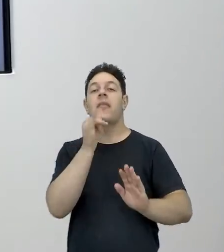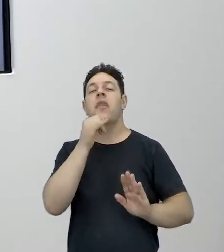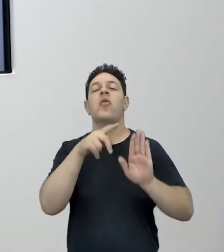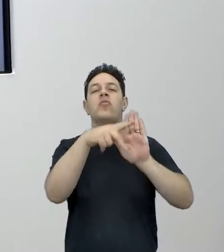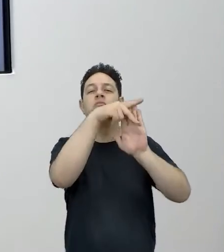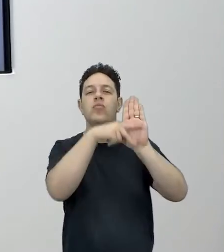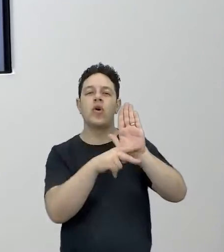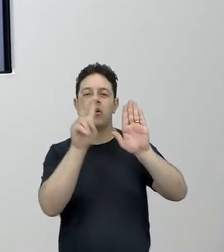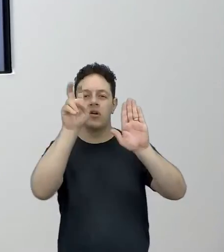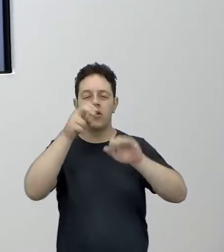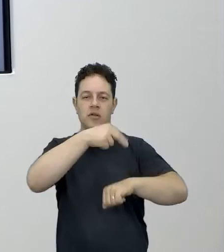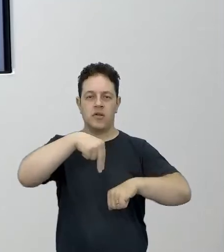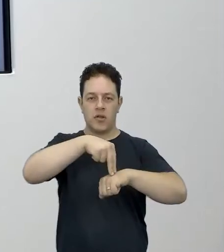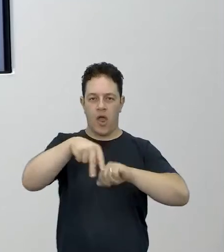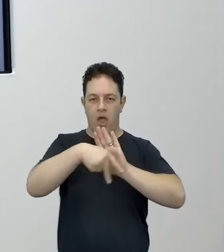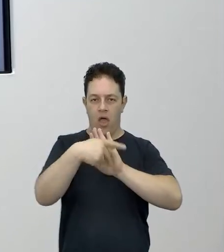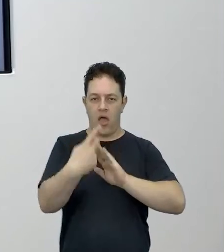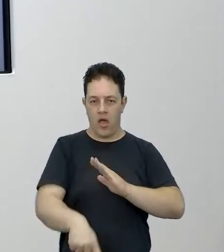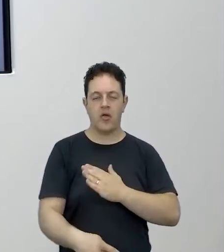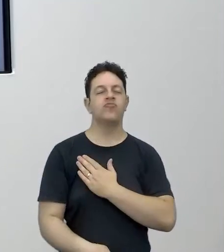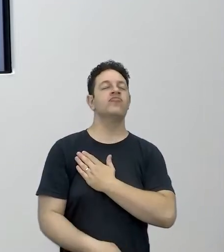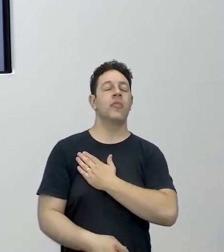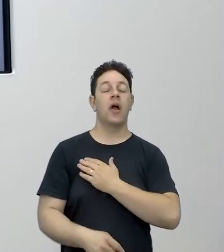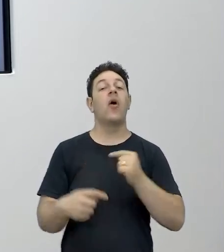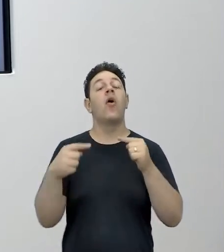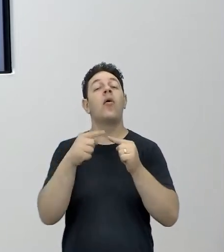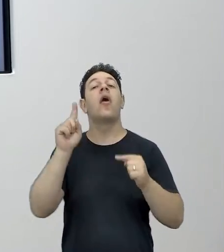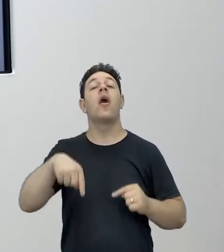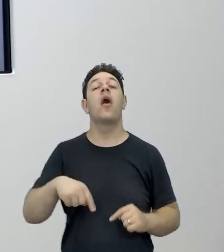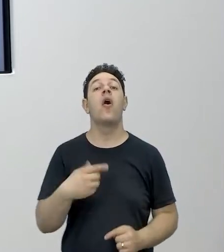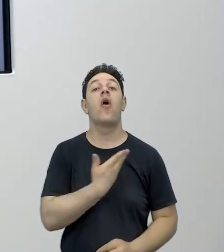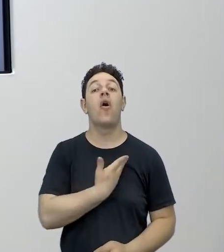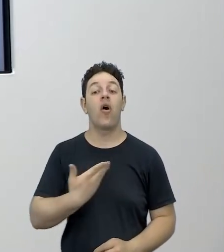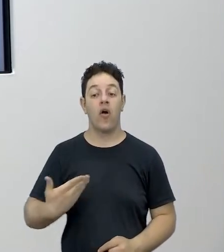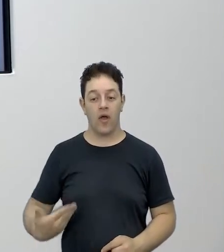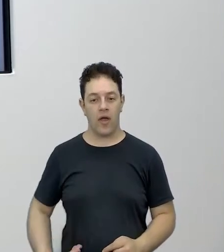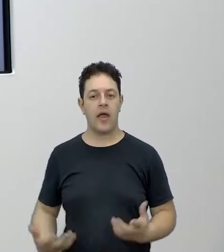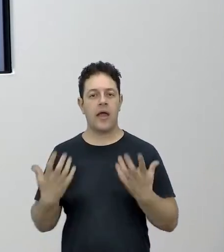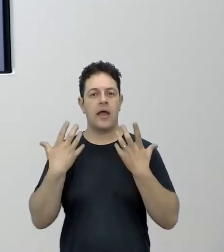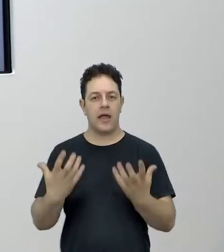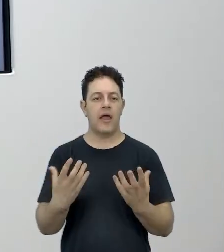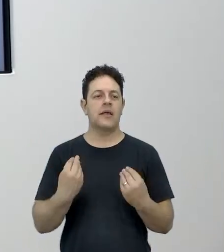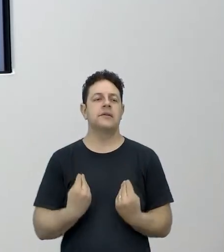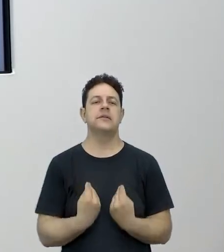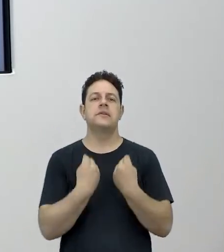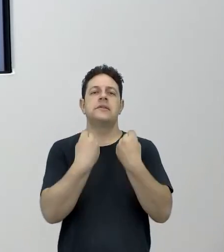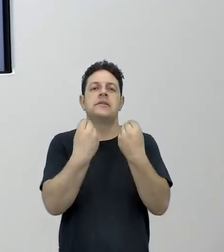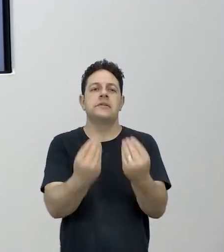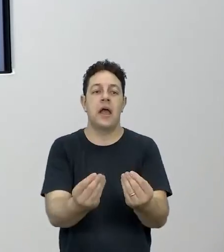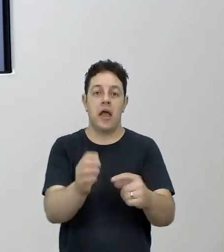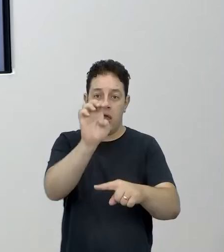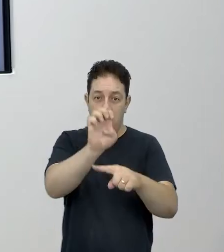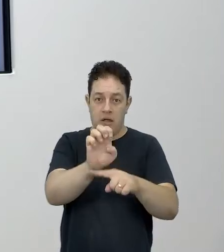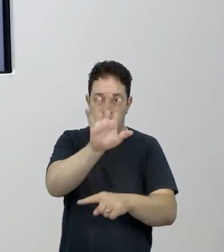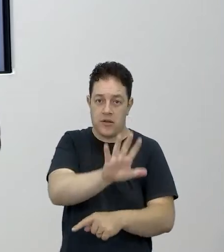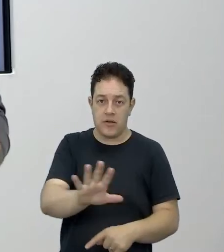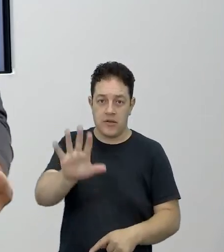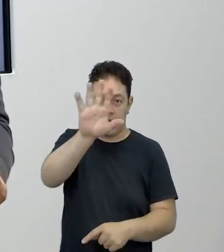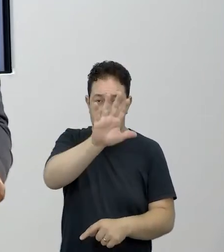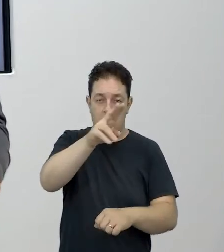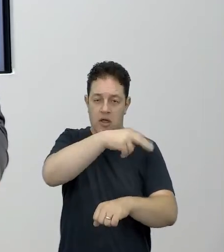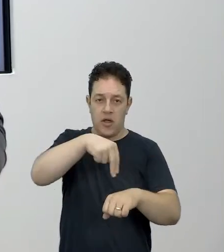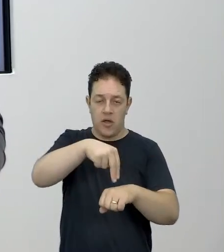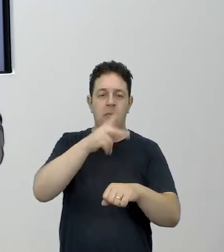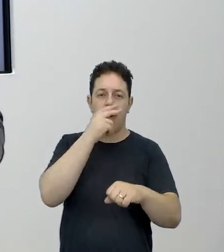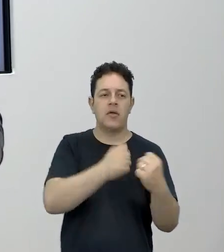projeto nacionalista, significa um governo que quer empoderar o Estado